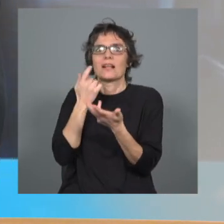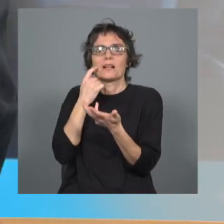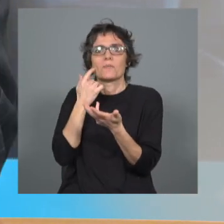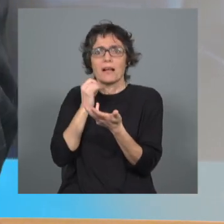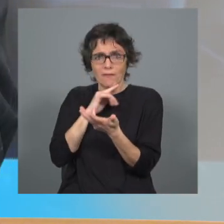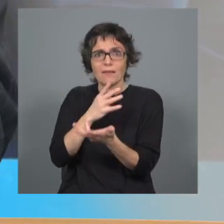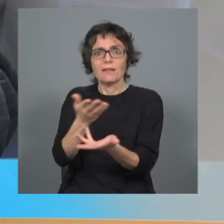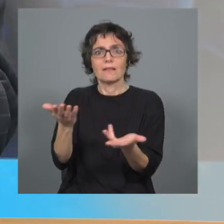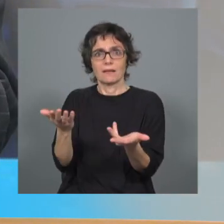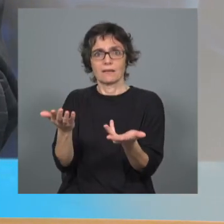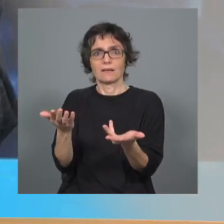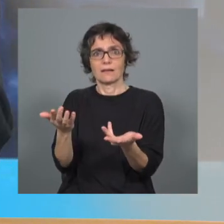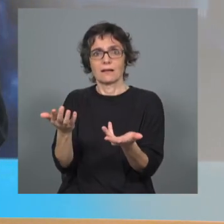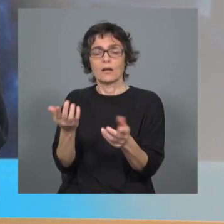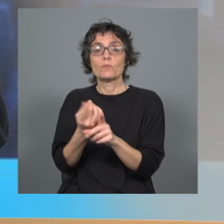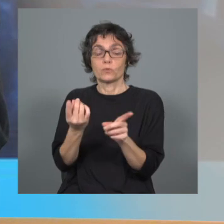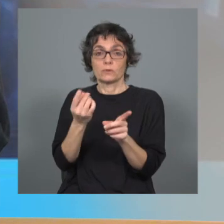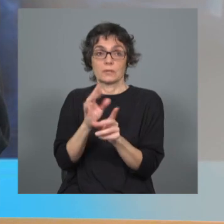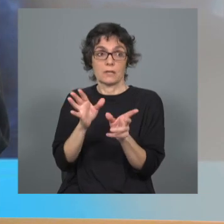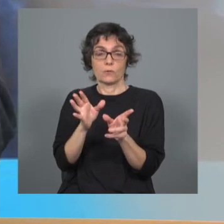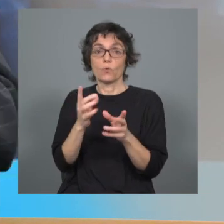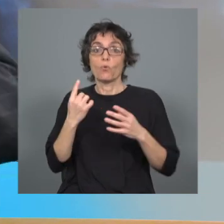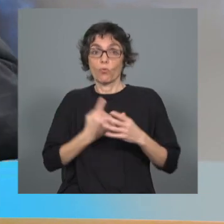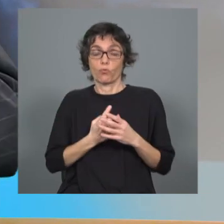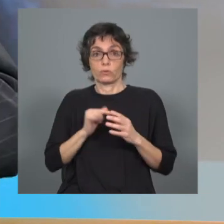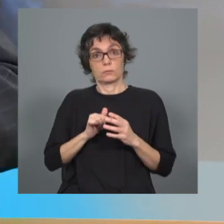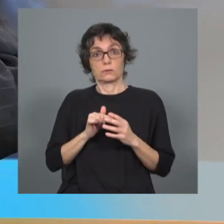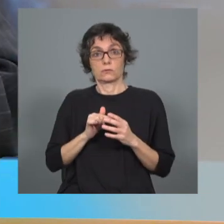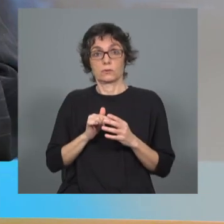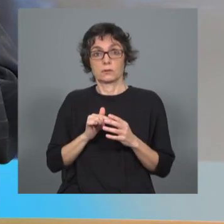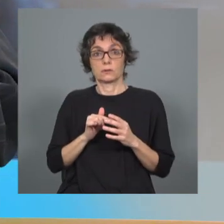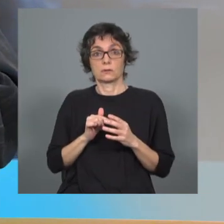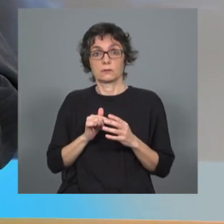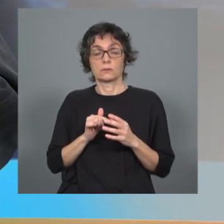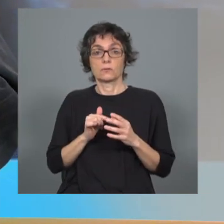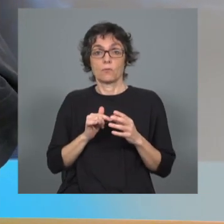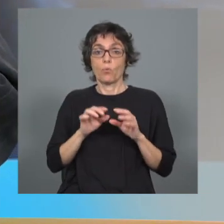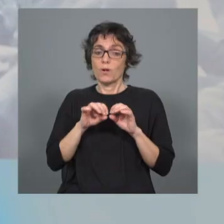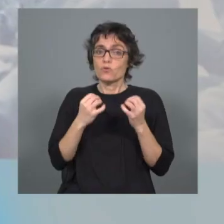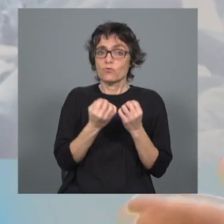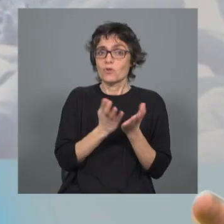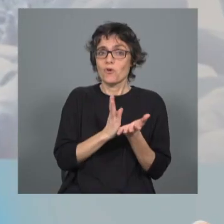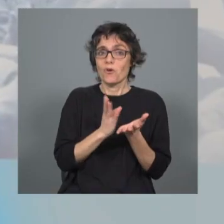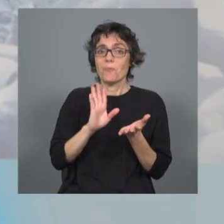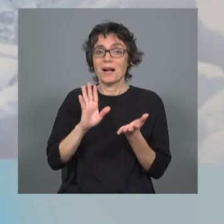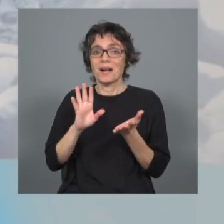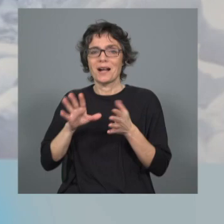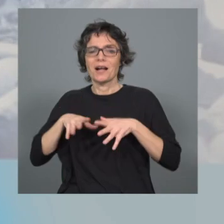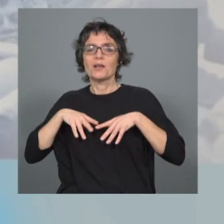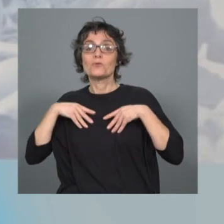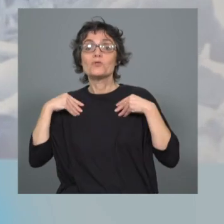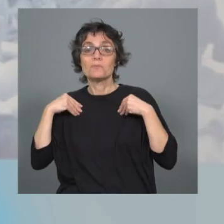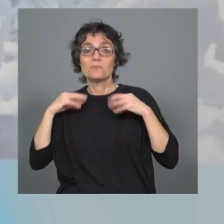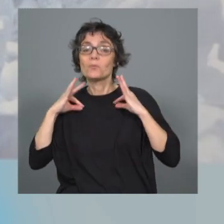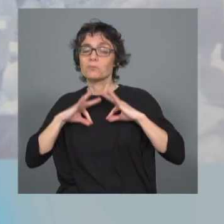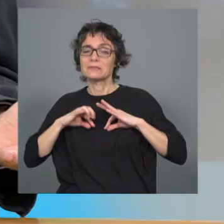confinamento, se é social, não pode nem deve ser espiritual. E esse, sobretudo, é que interessa, de facto, e neste caso